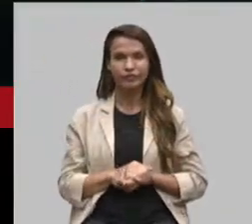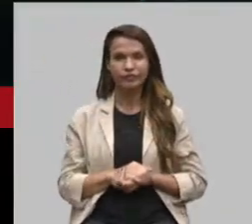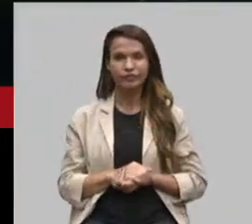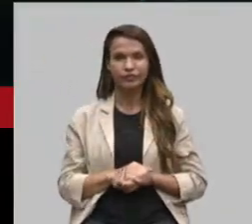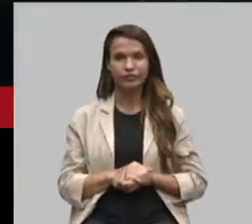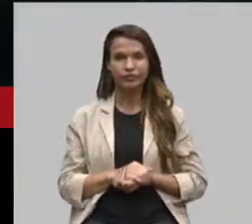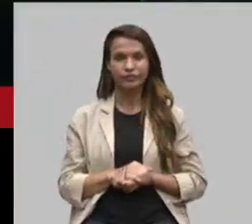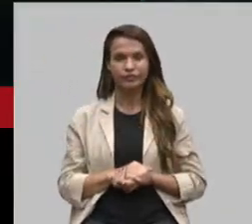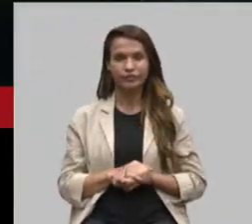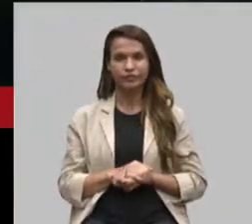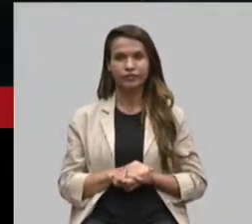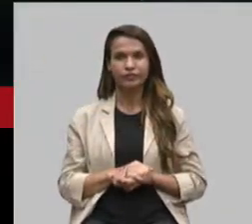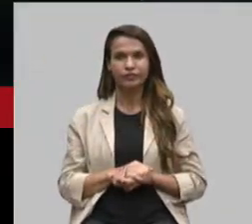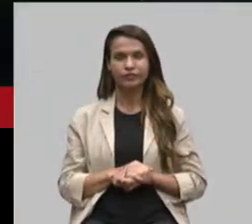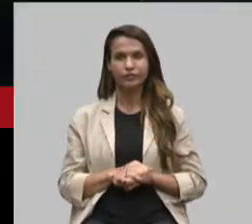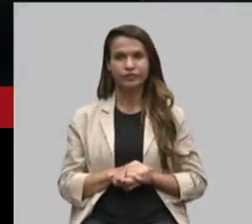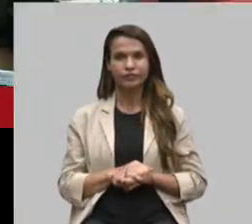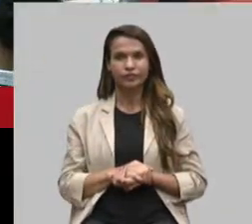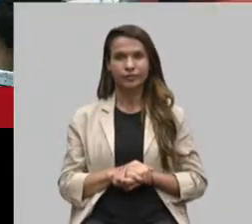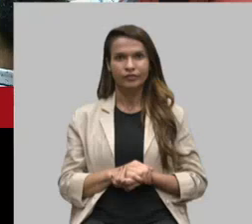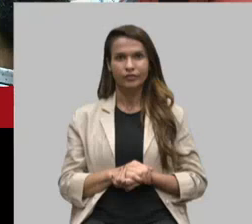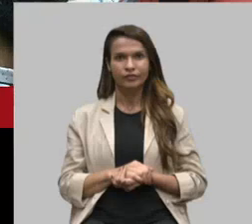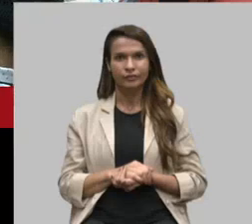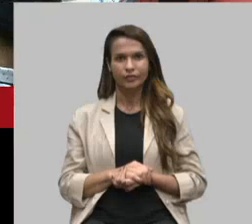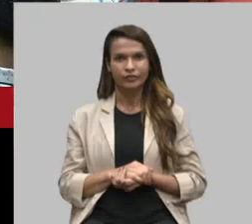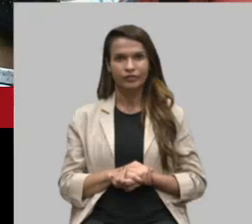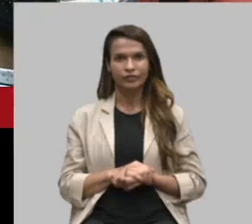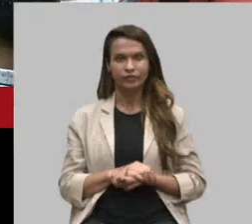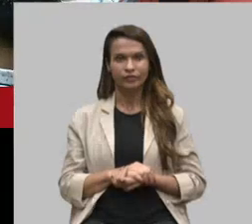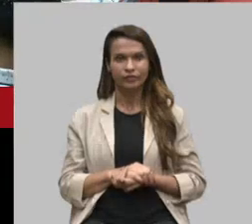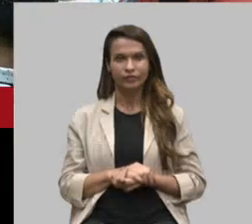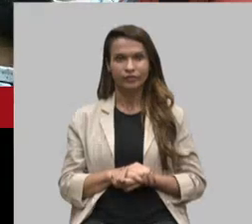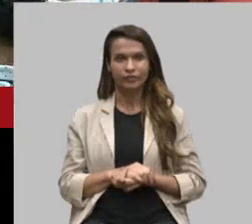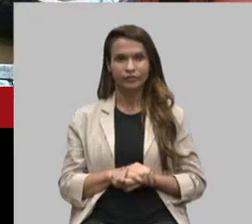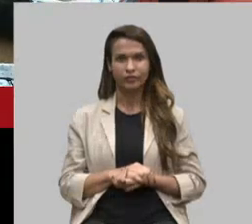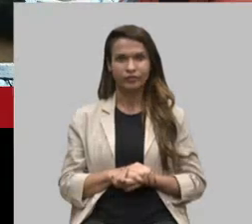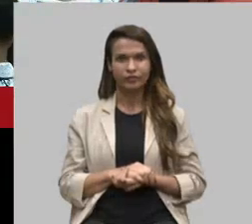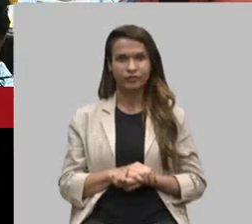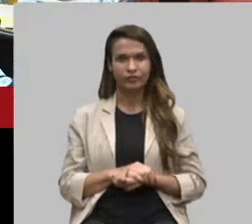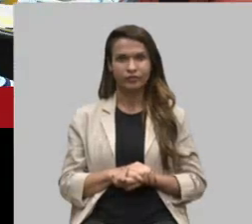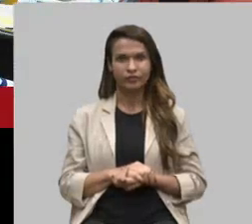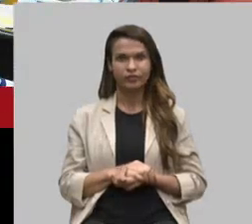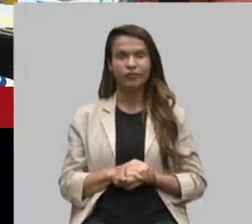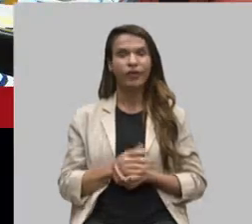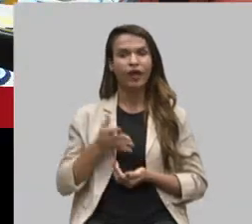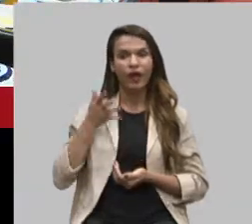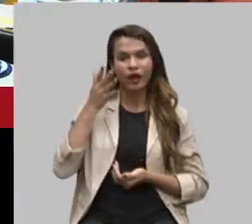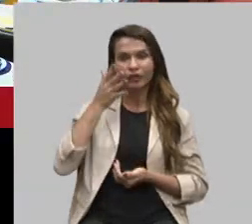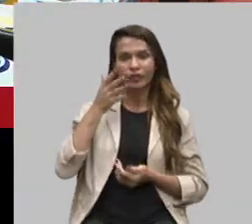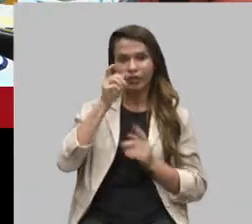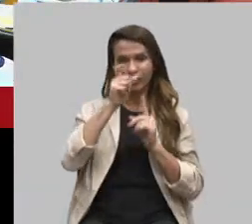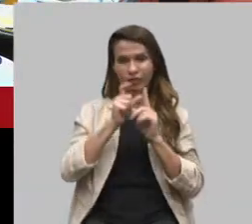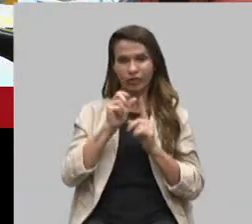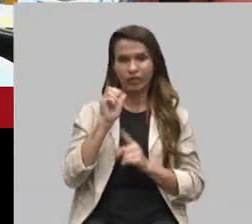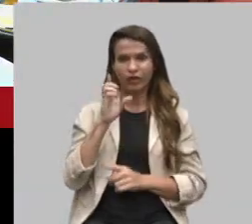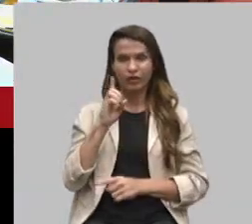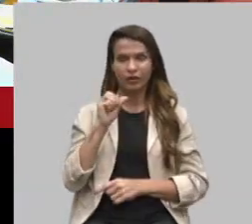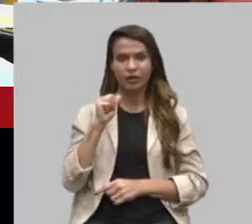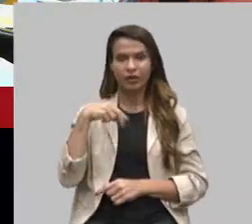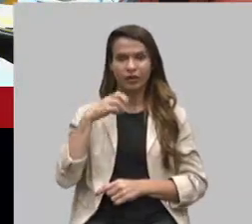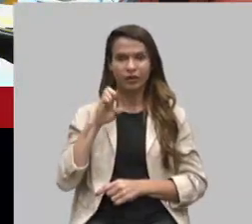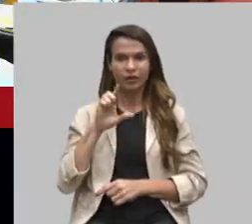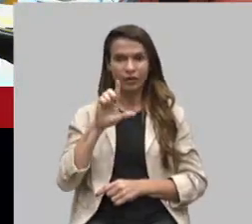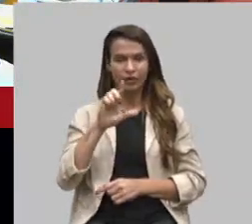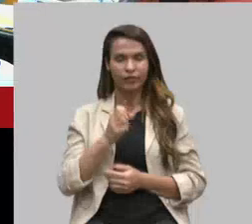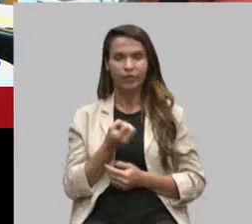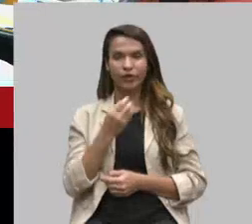obrigado se direciona a fala agora pro Raniel Boa tarde a todos